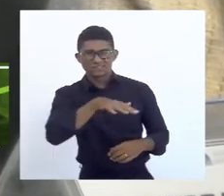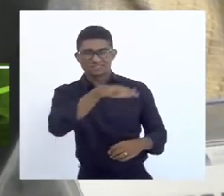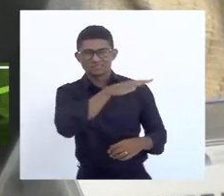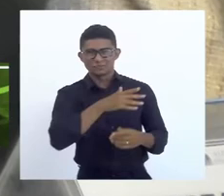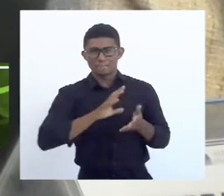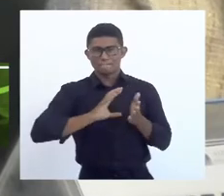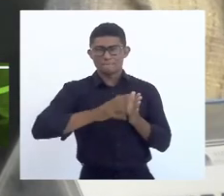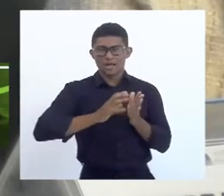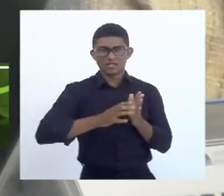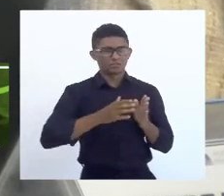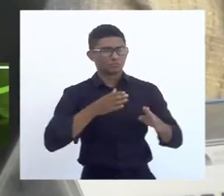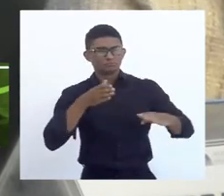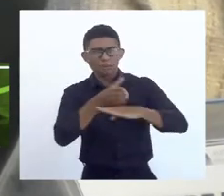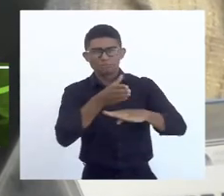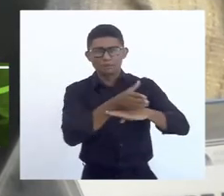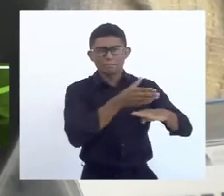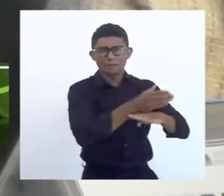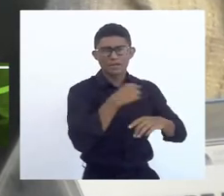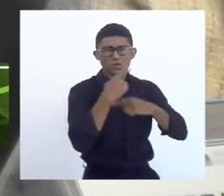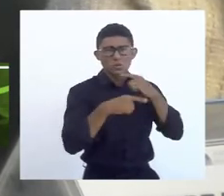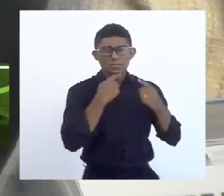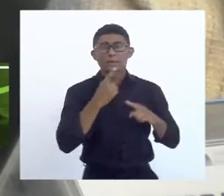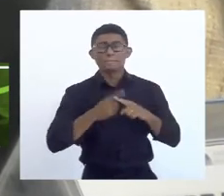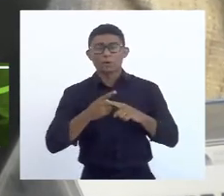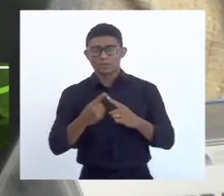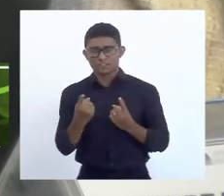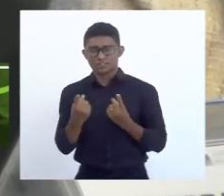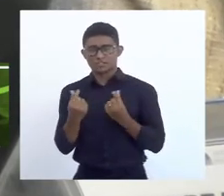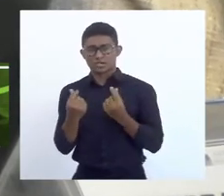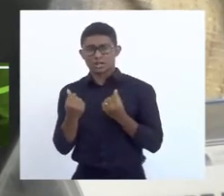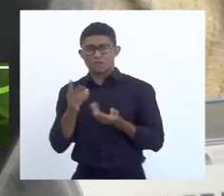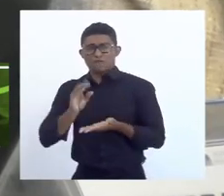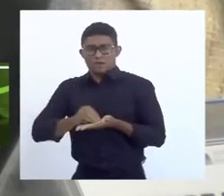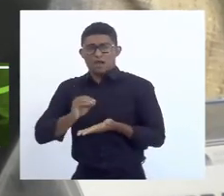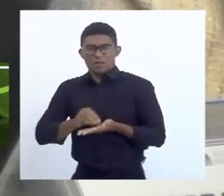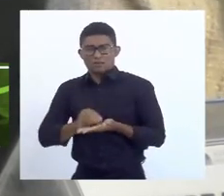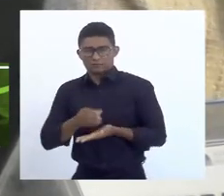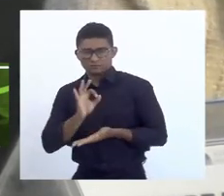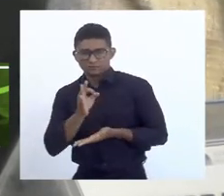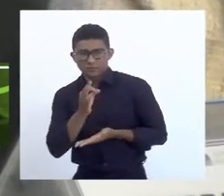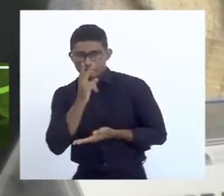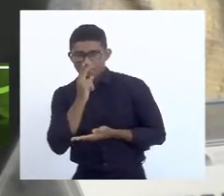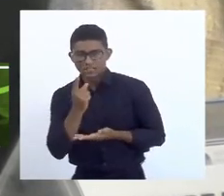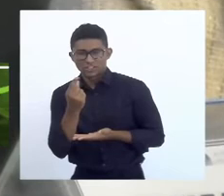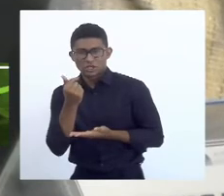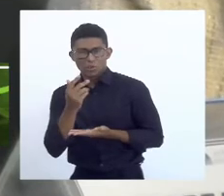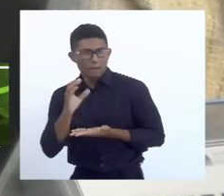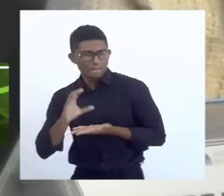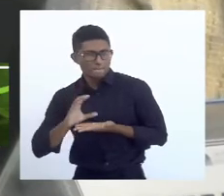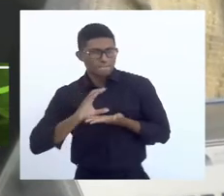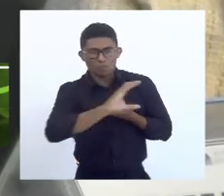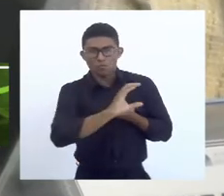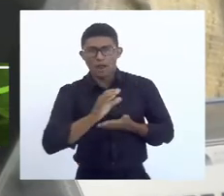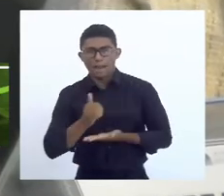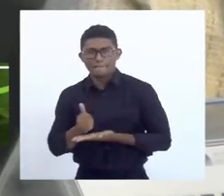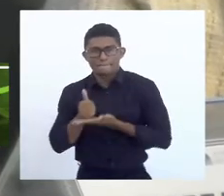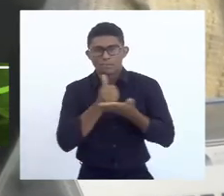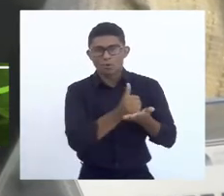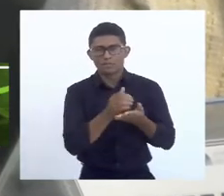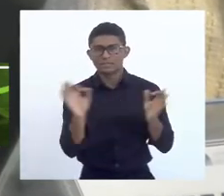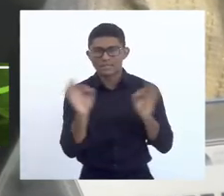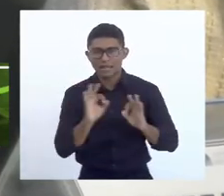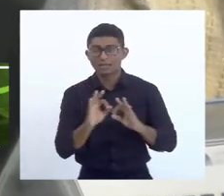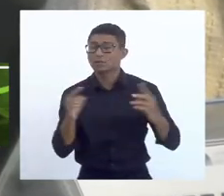partidos políticos é uma forma de violência política econômica. Mas, até poucos anos, isso